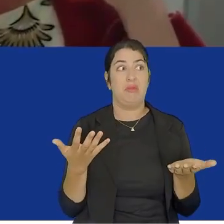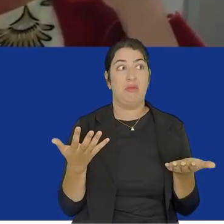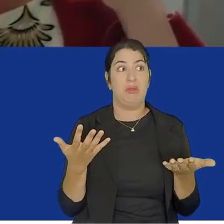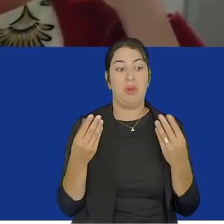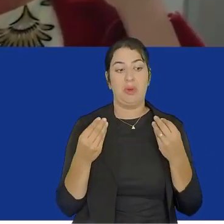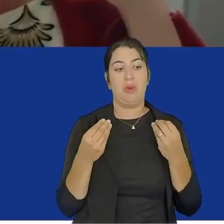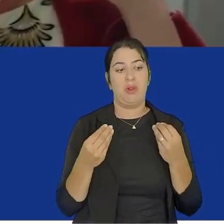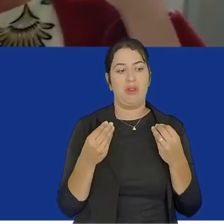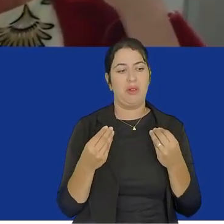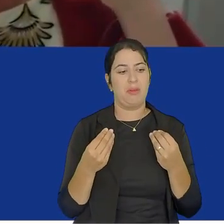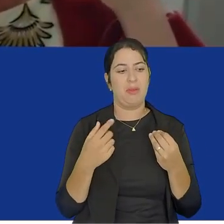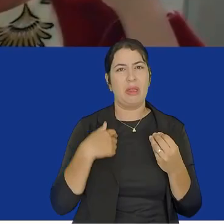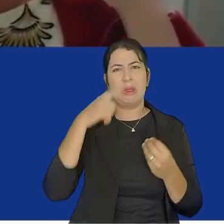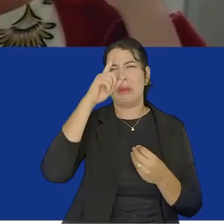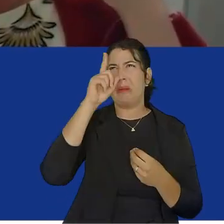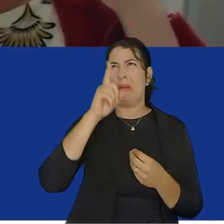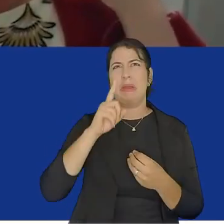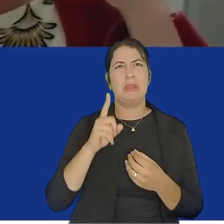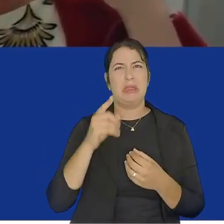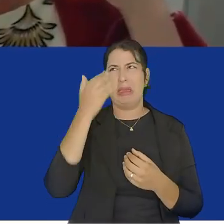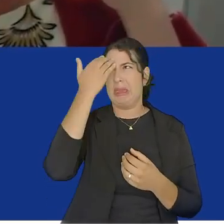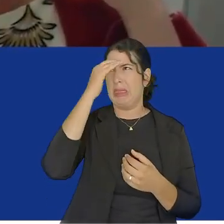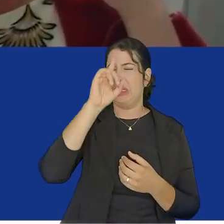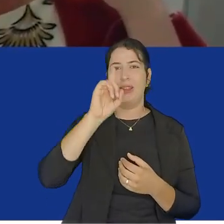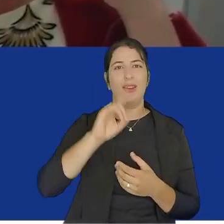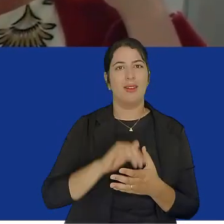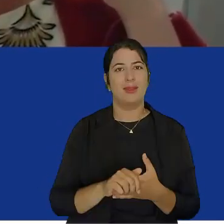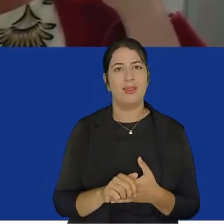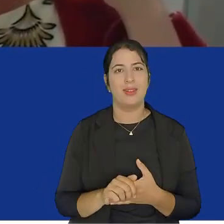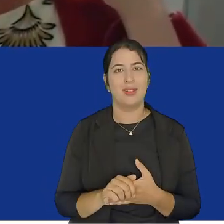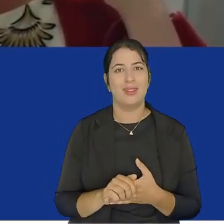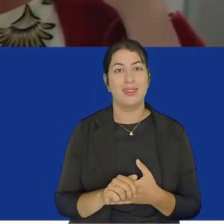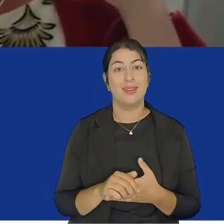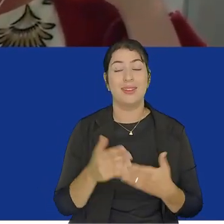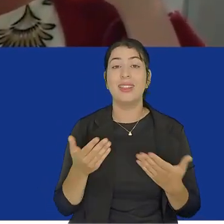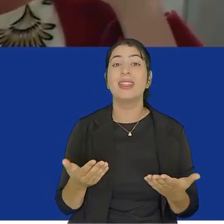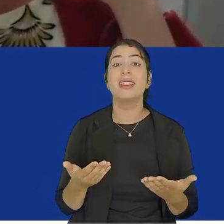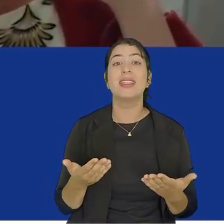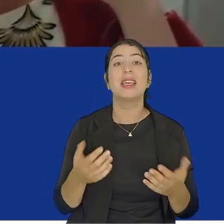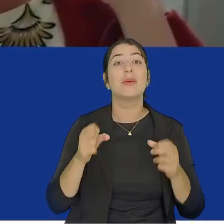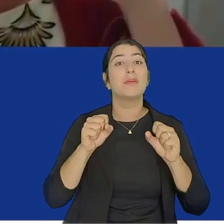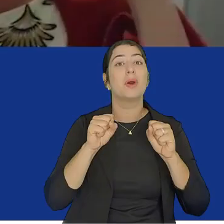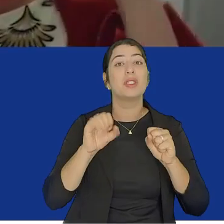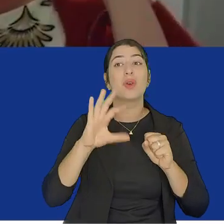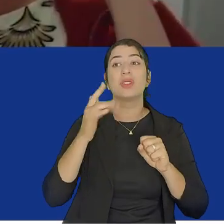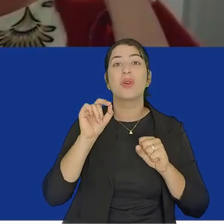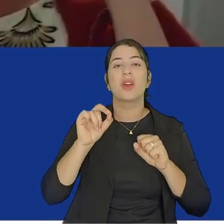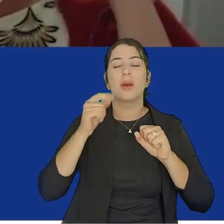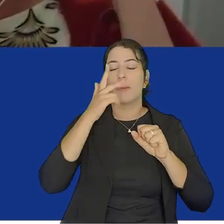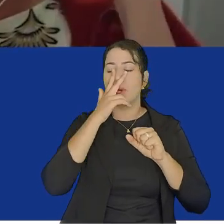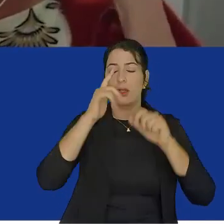sabe? Tipo, nossa, não entendi nada. E na maioria das vezes o que vai acontecer é uma alienação. A pessoa sai